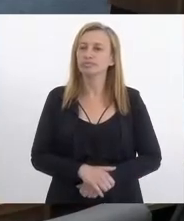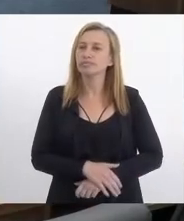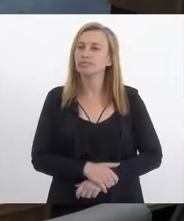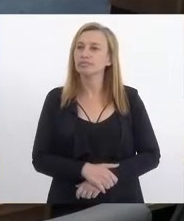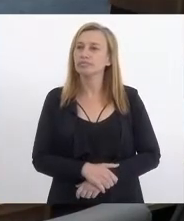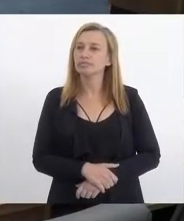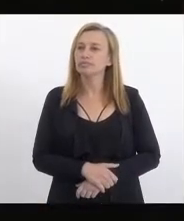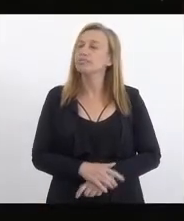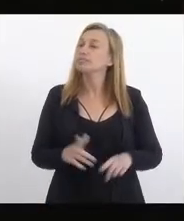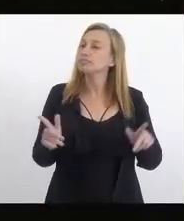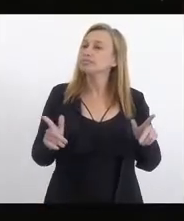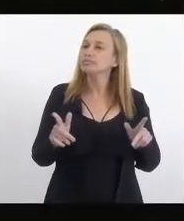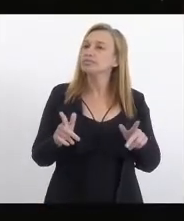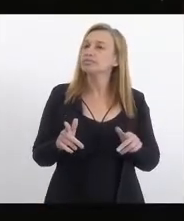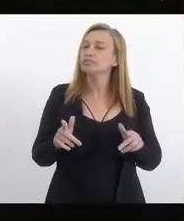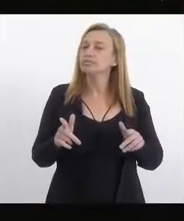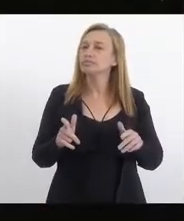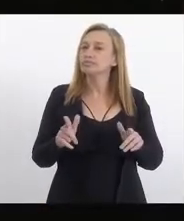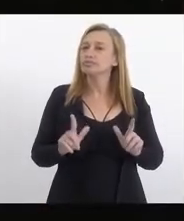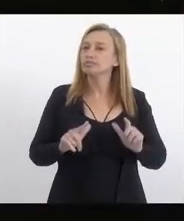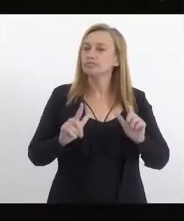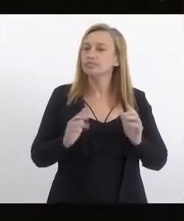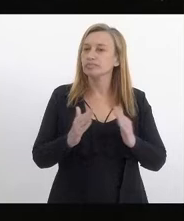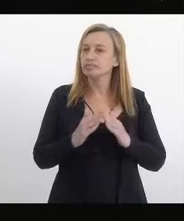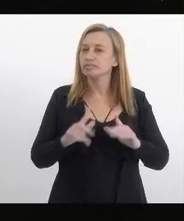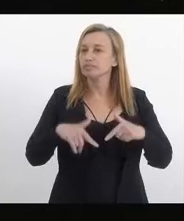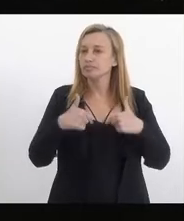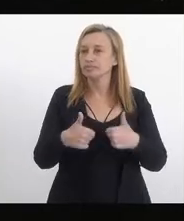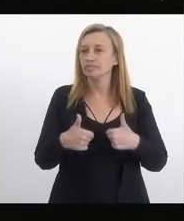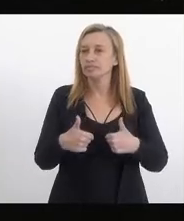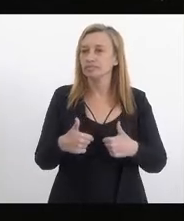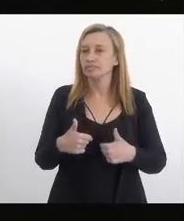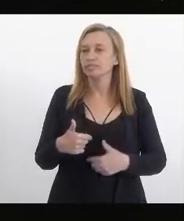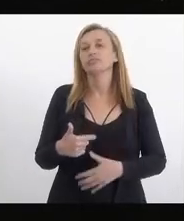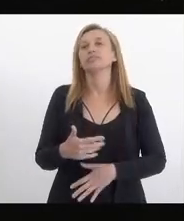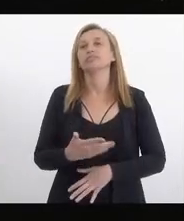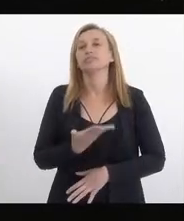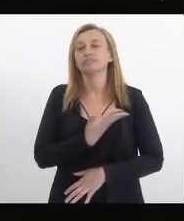fazem essa casa funcionar, e meus pares.